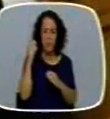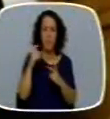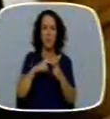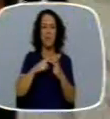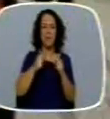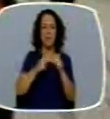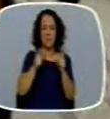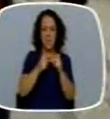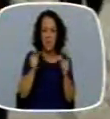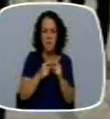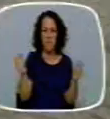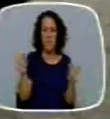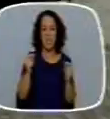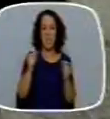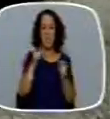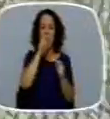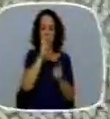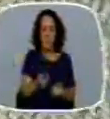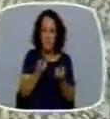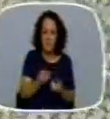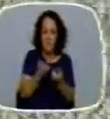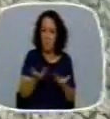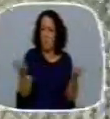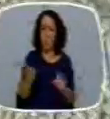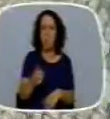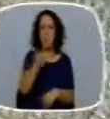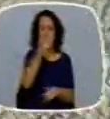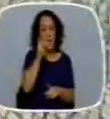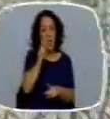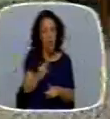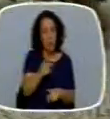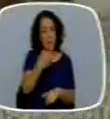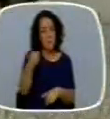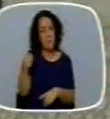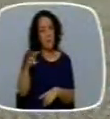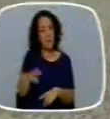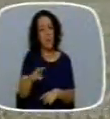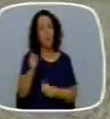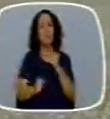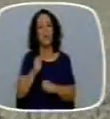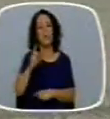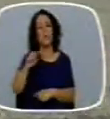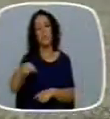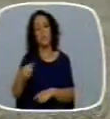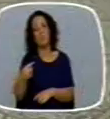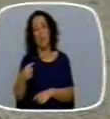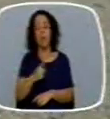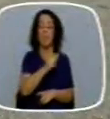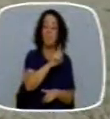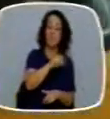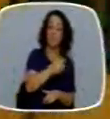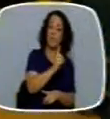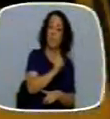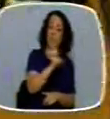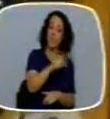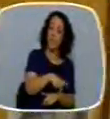batata frita. Aqui não se regateia. Então são 5 km e 400 metros. É melhor a correr, é mais rápido. 6,6 km a caminhar ou 5,2 km a